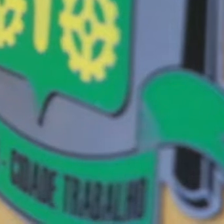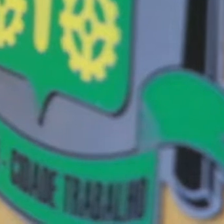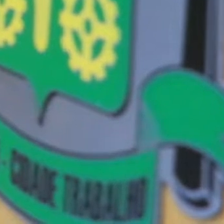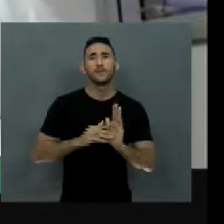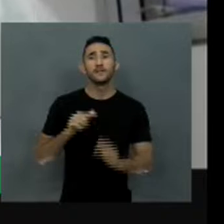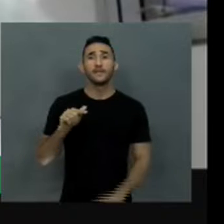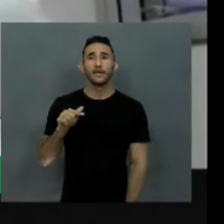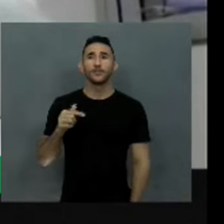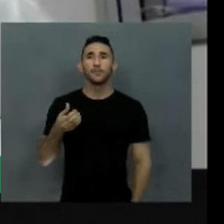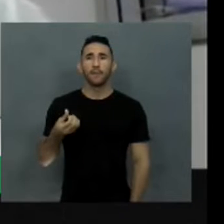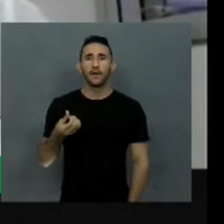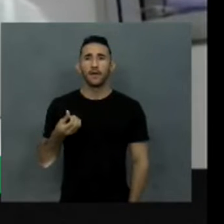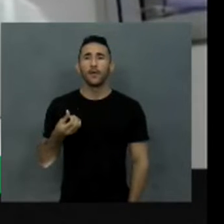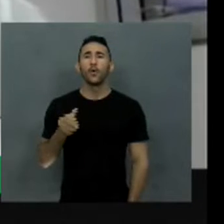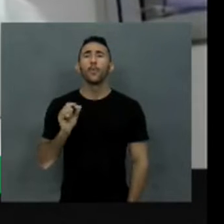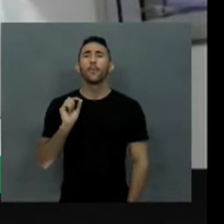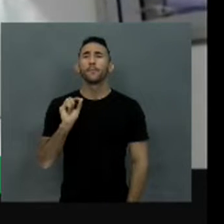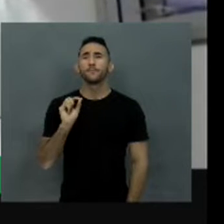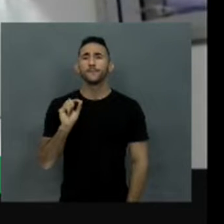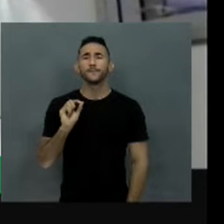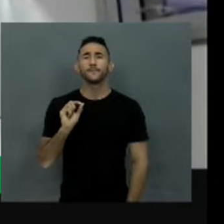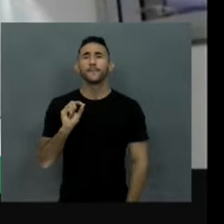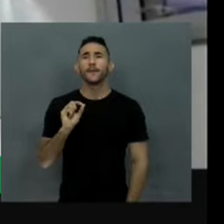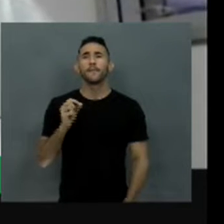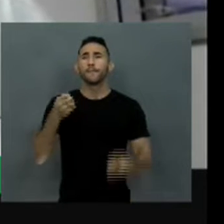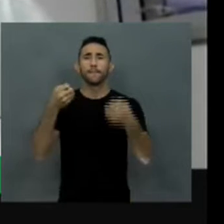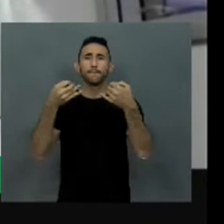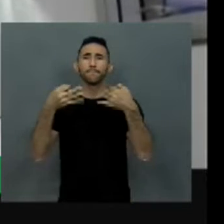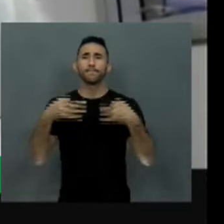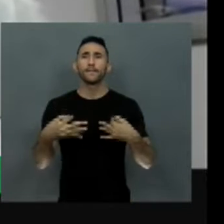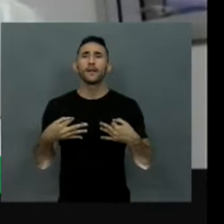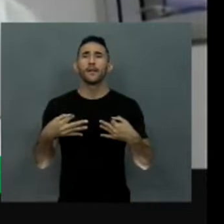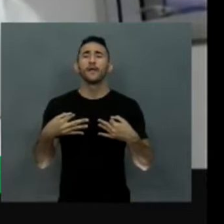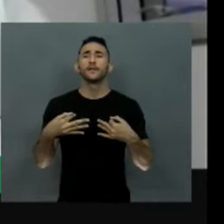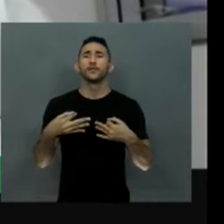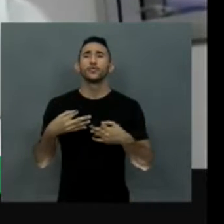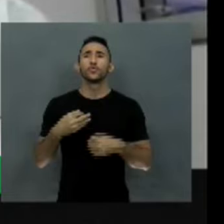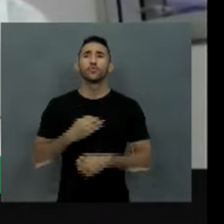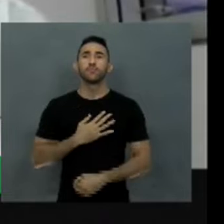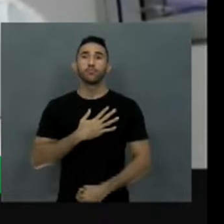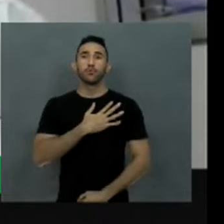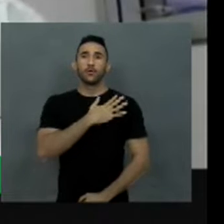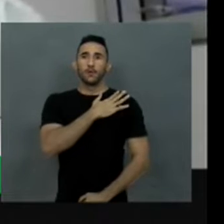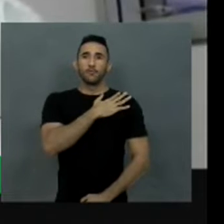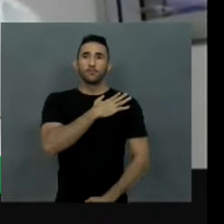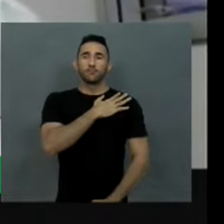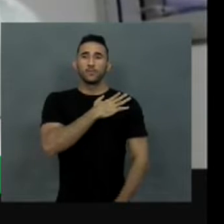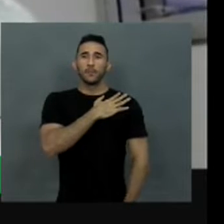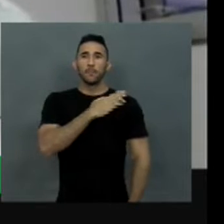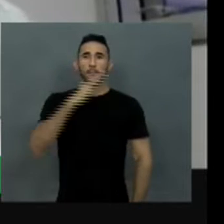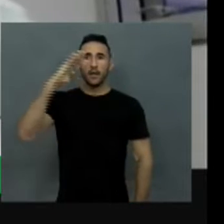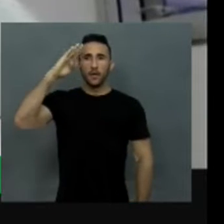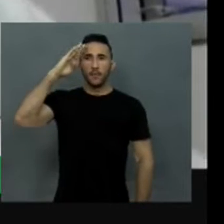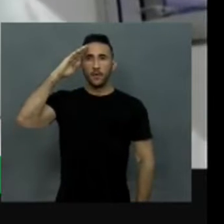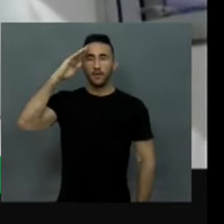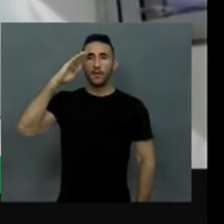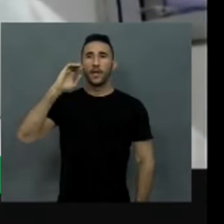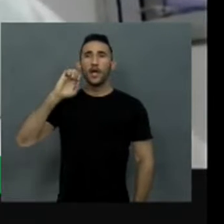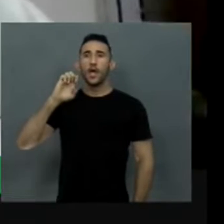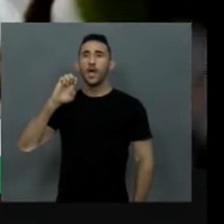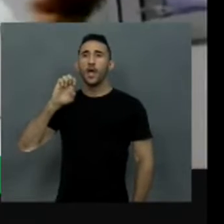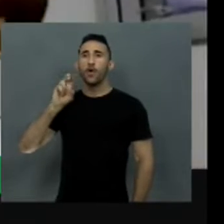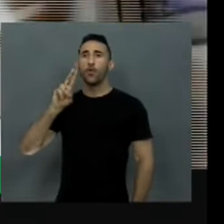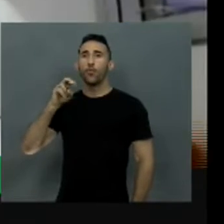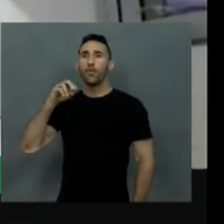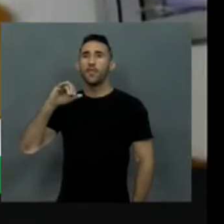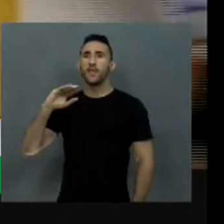Essa moção trata da coronel PM Eunice. A coronel Eunice, para quem não